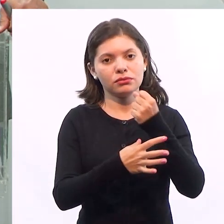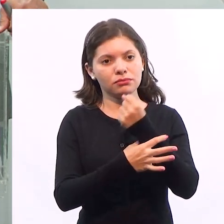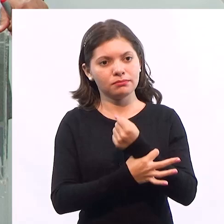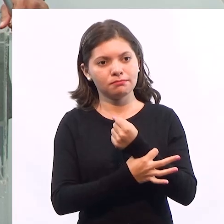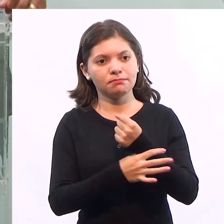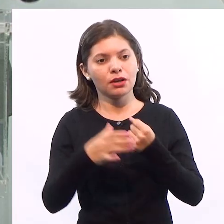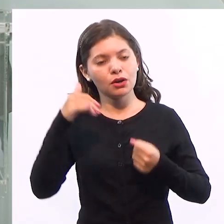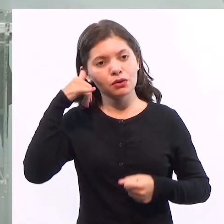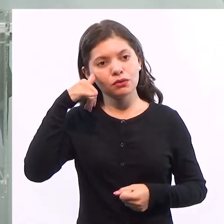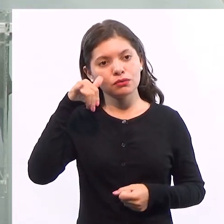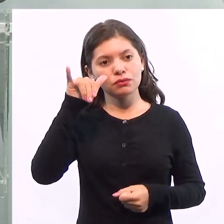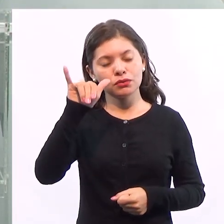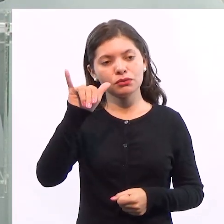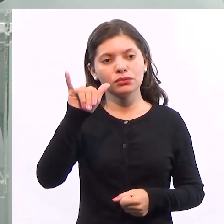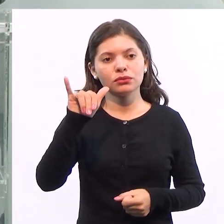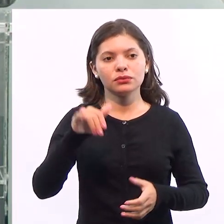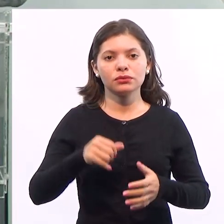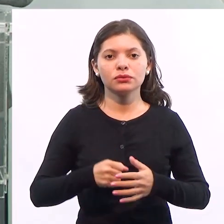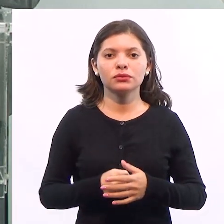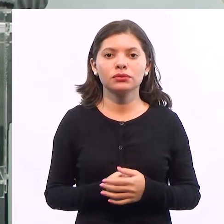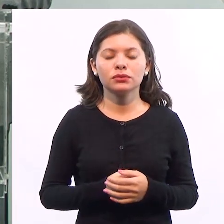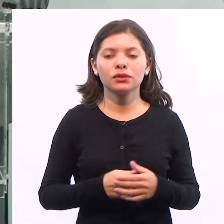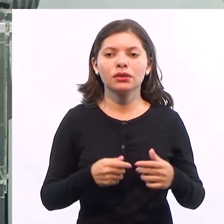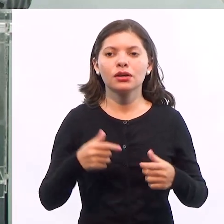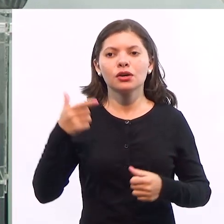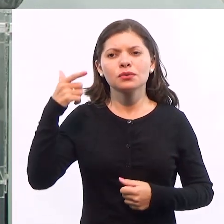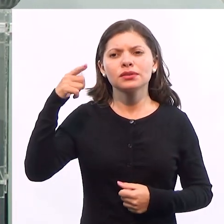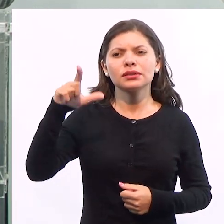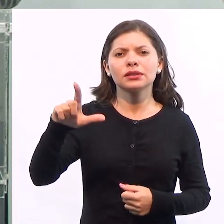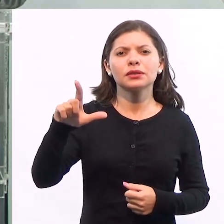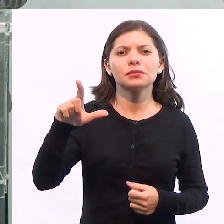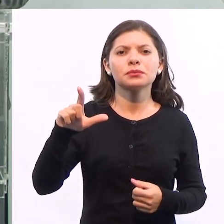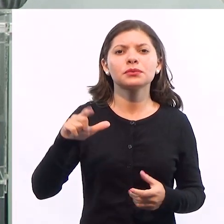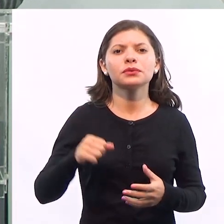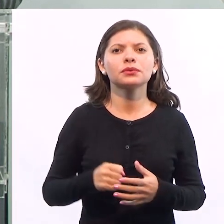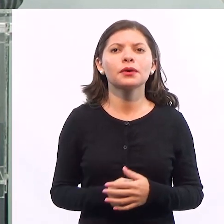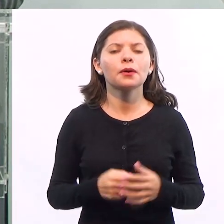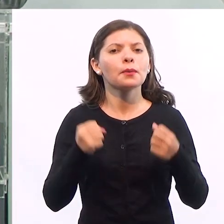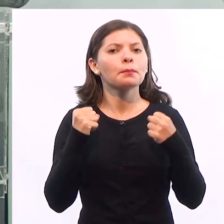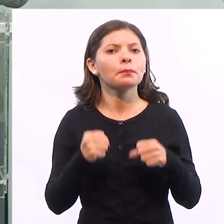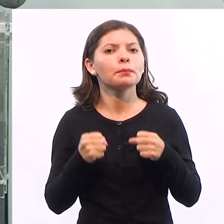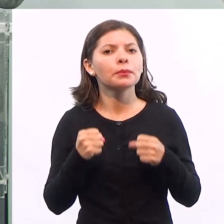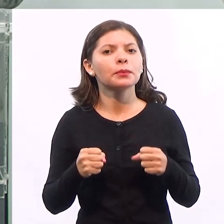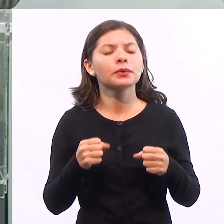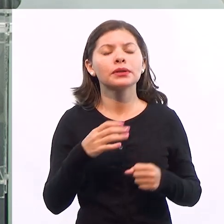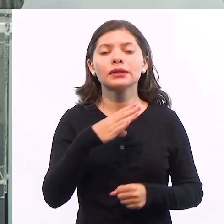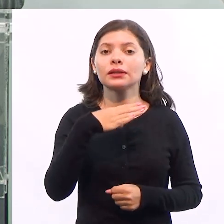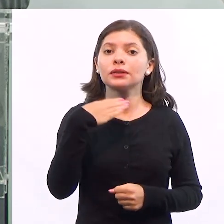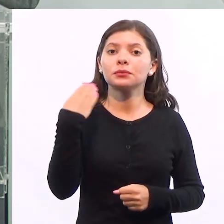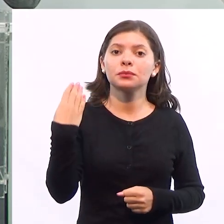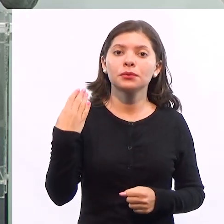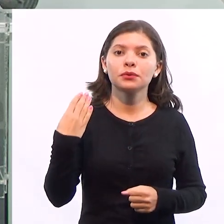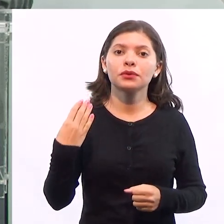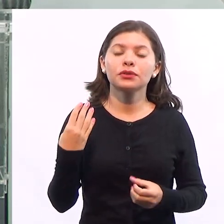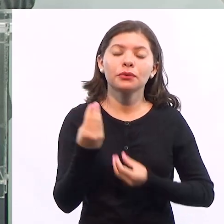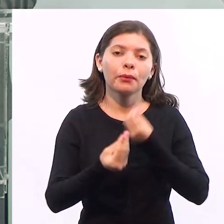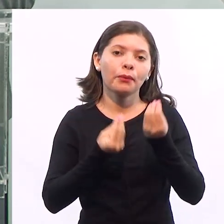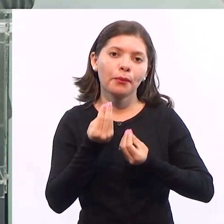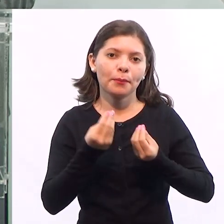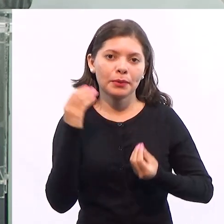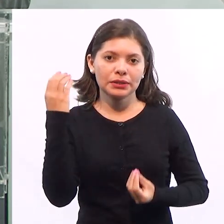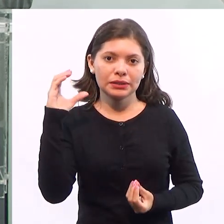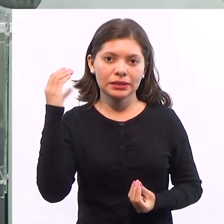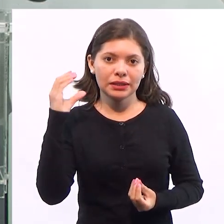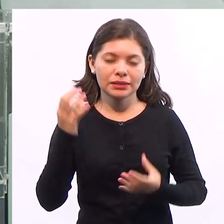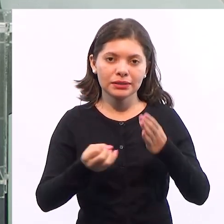tá? Conseguimos conter todo o seu poder letal, não é verdade? Por meio da ciência, que criou lá as vacinas,